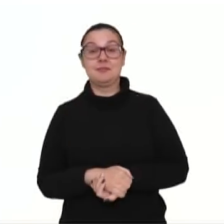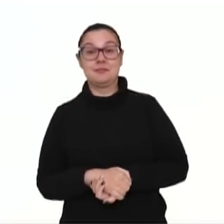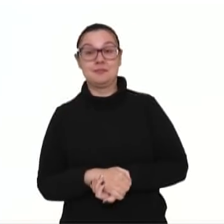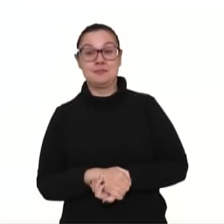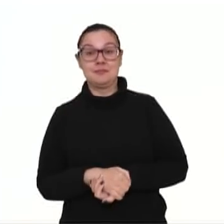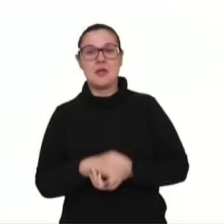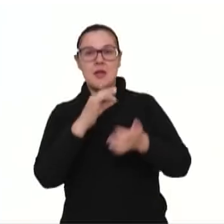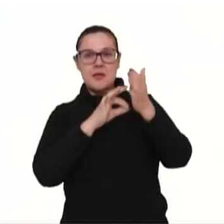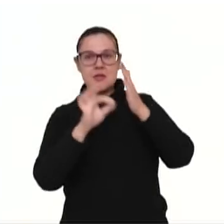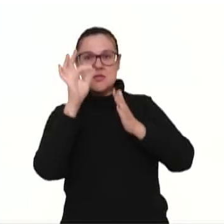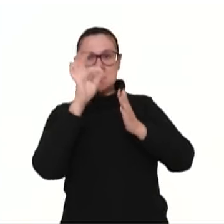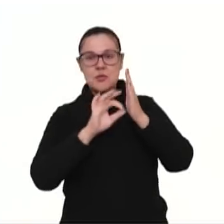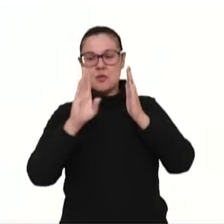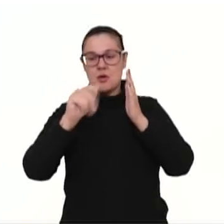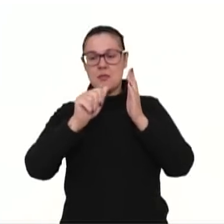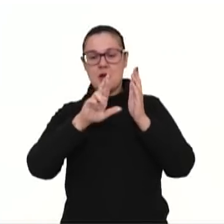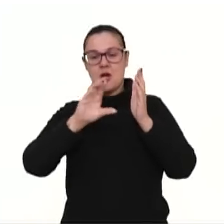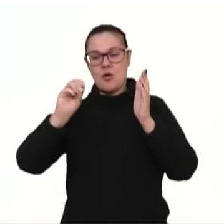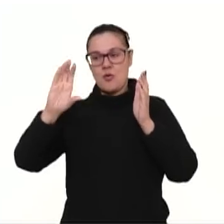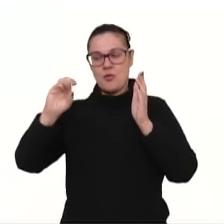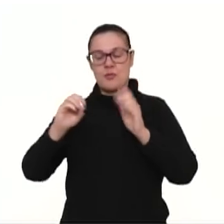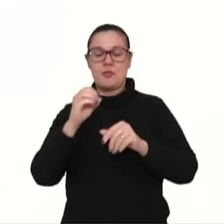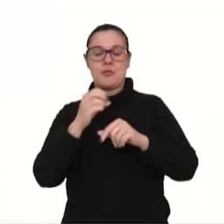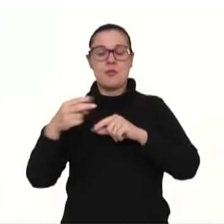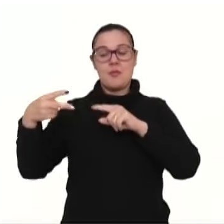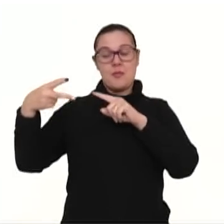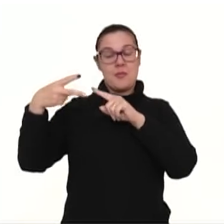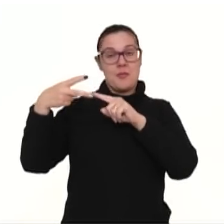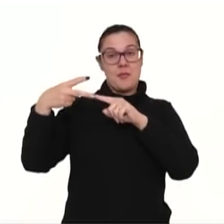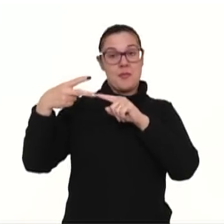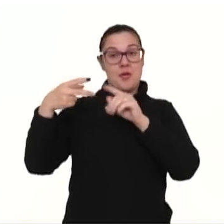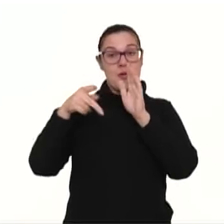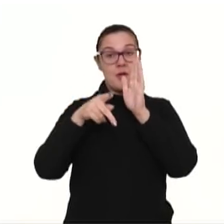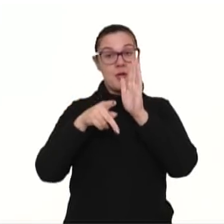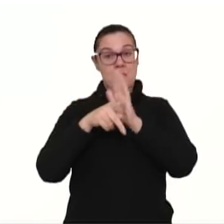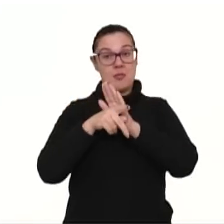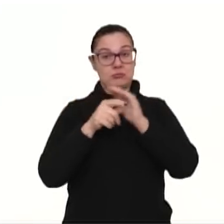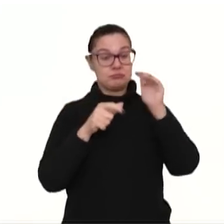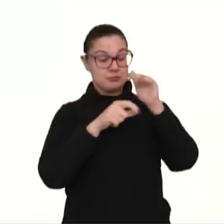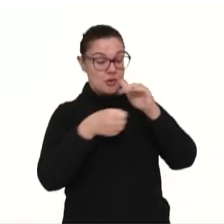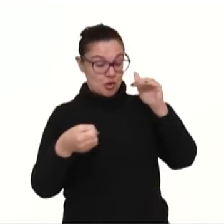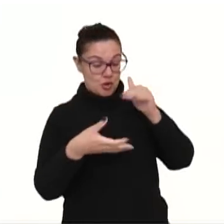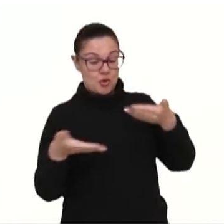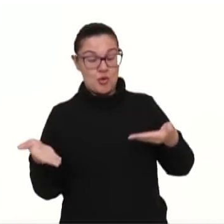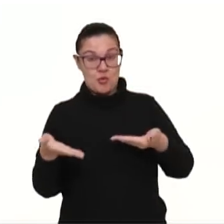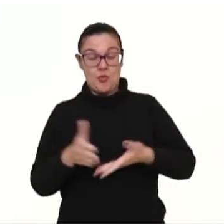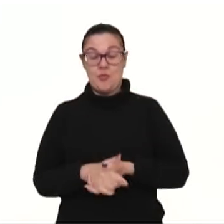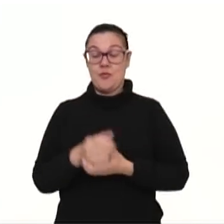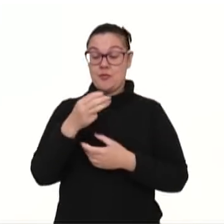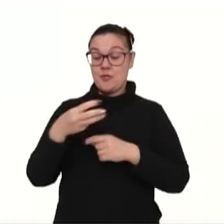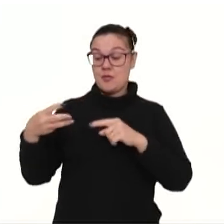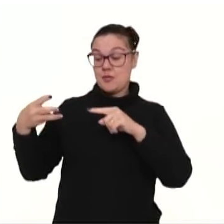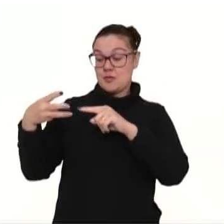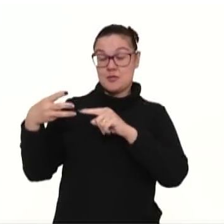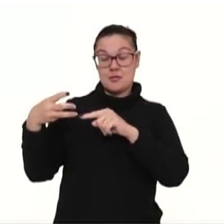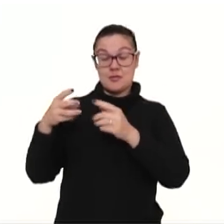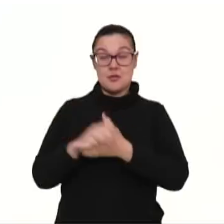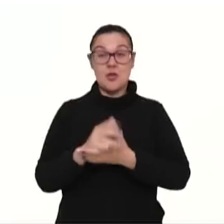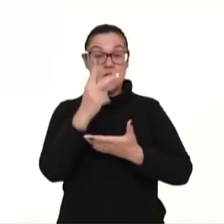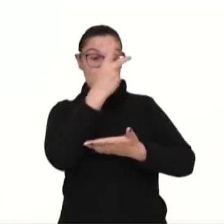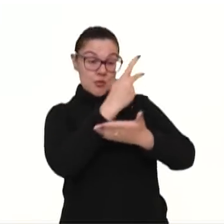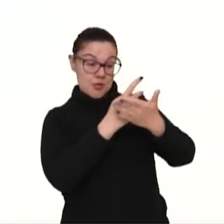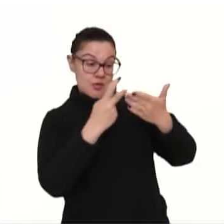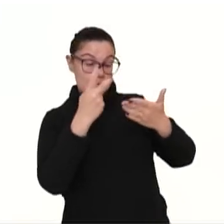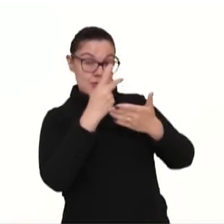A, nas pinturas barrocas. Alternativa B, nas instalações contemporâneas. Alternativa C, nos